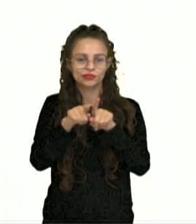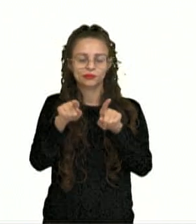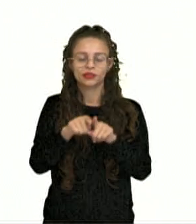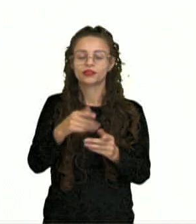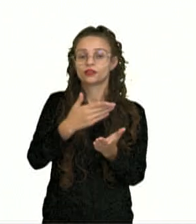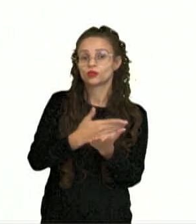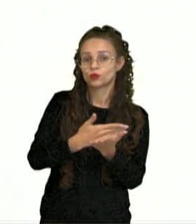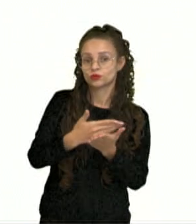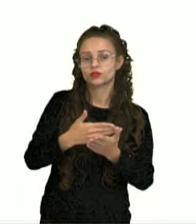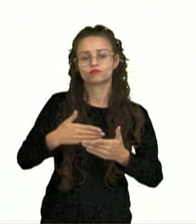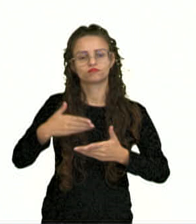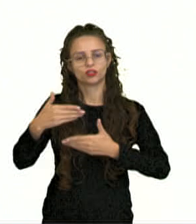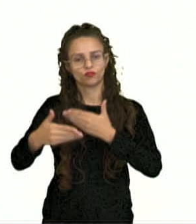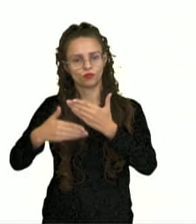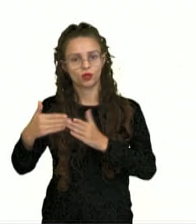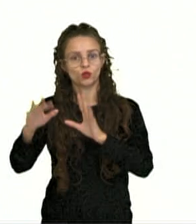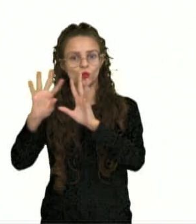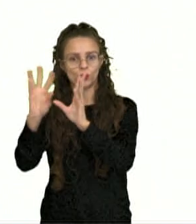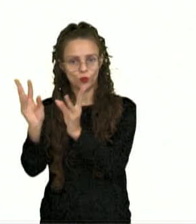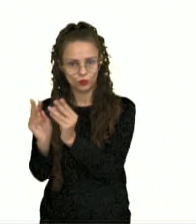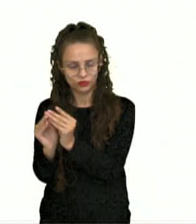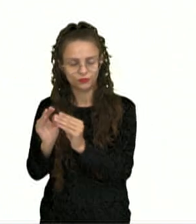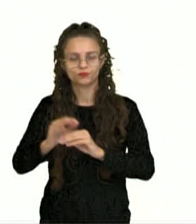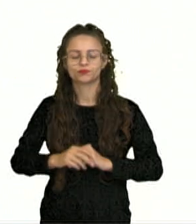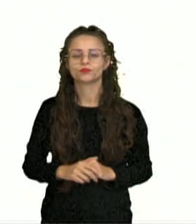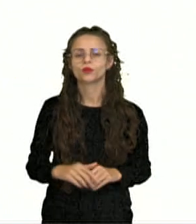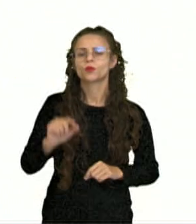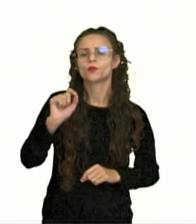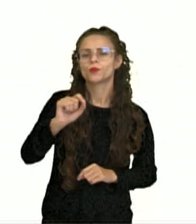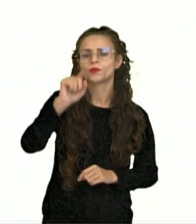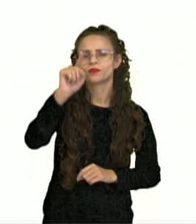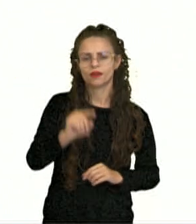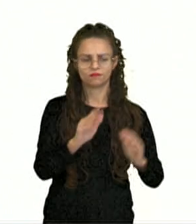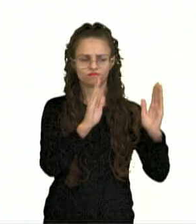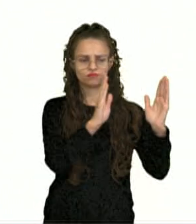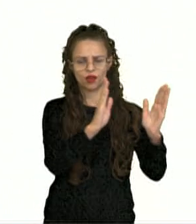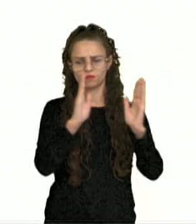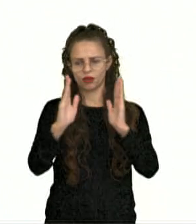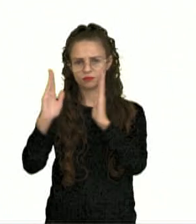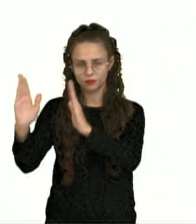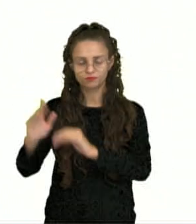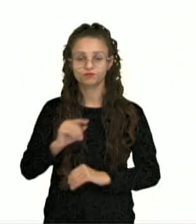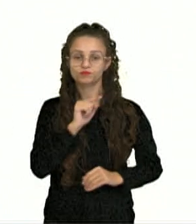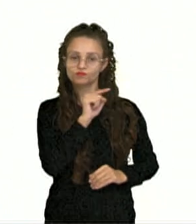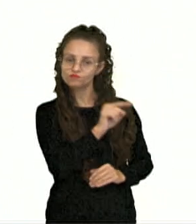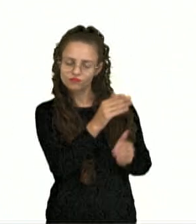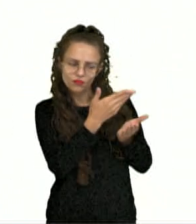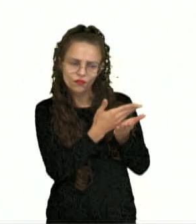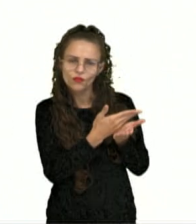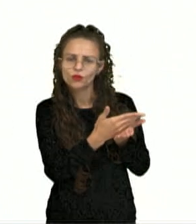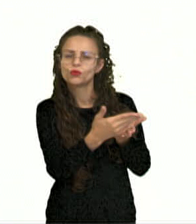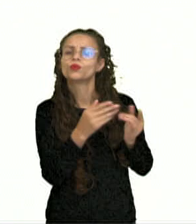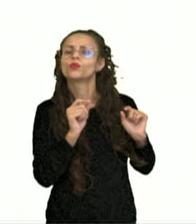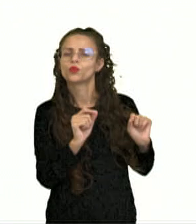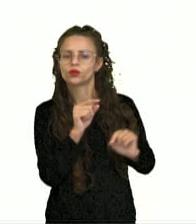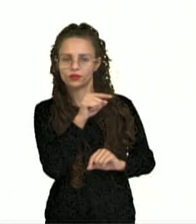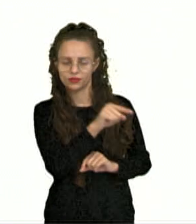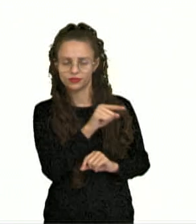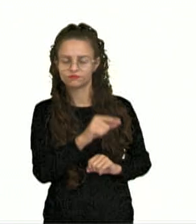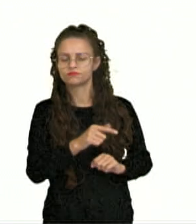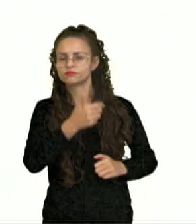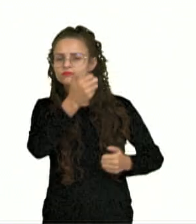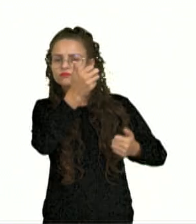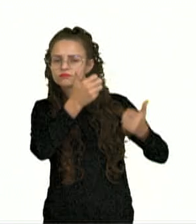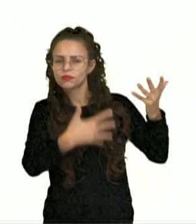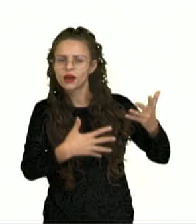Introdução, desenvolvimento e conclusão. O que exatamente em cada parte? Na introdução, a exposição